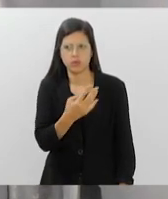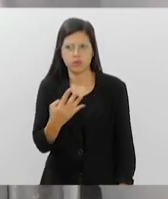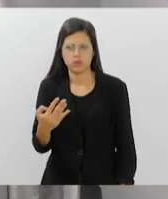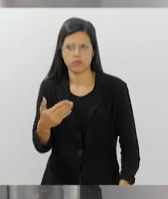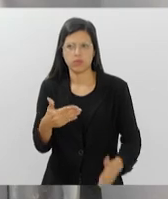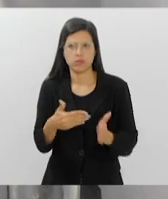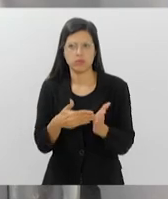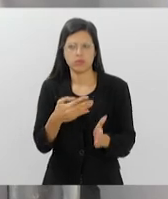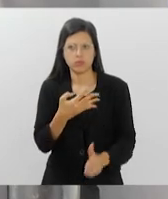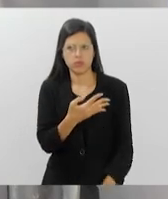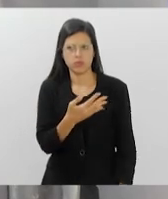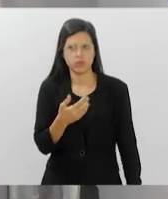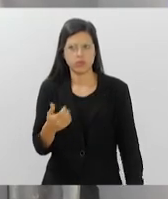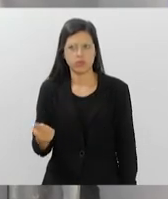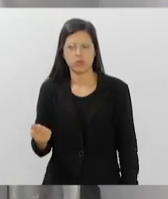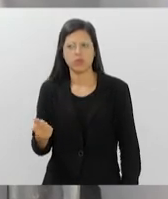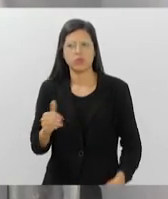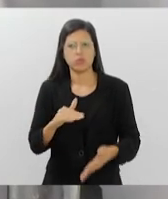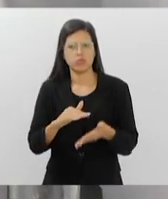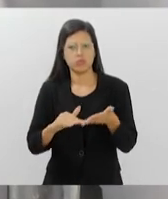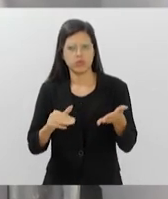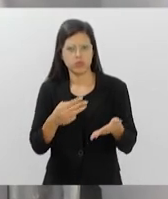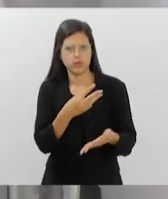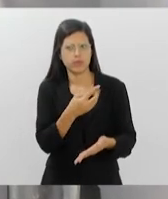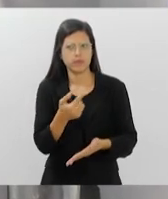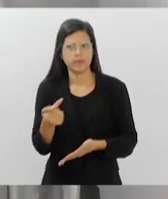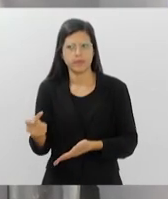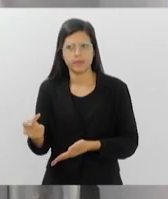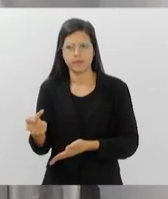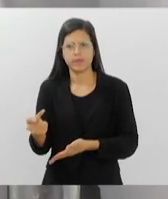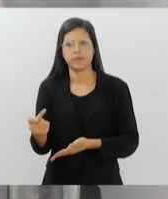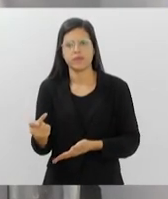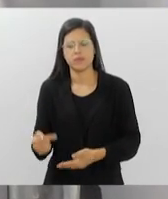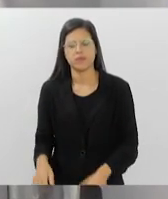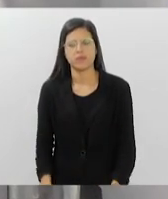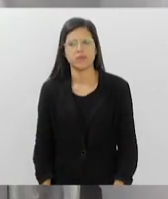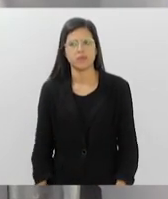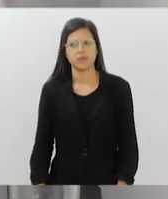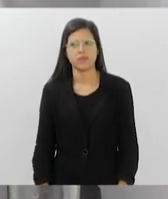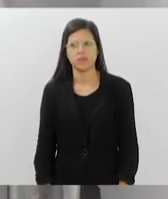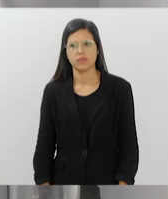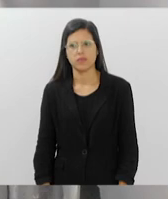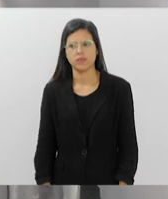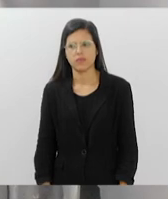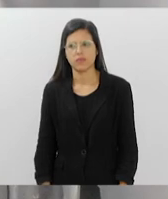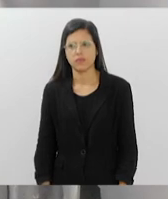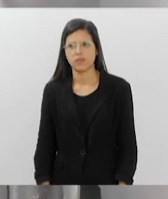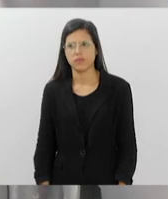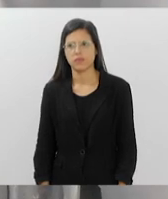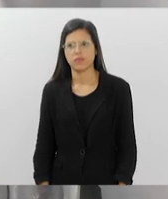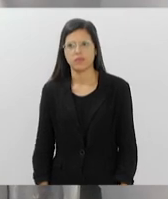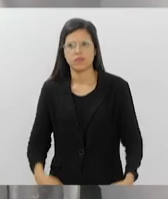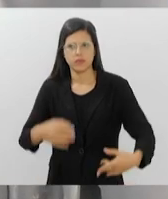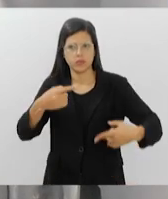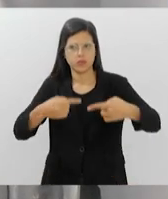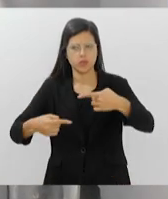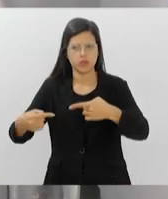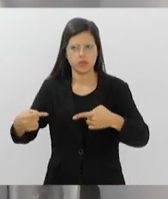34 ao 41, com exceção do 37, que foi retirado de pauta. Em